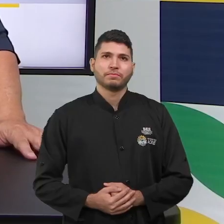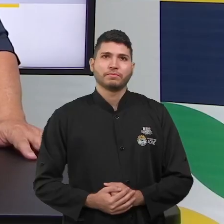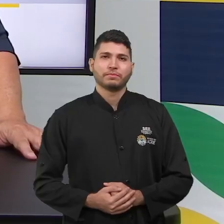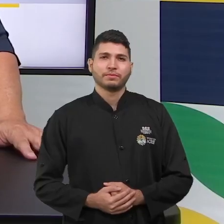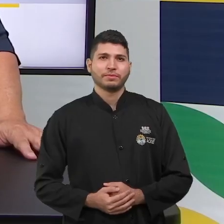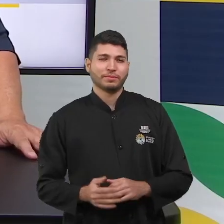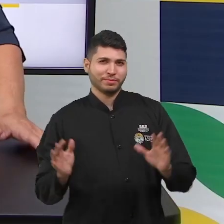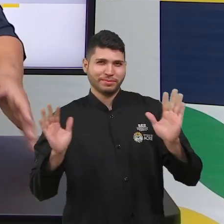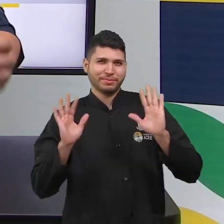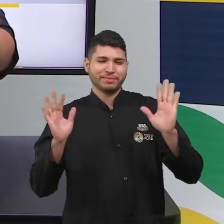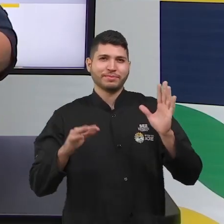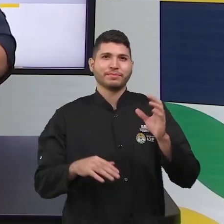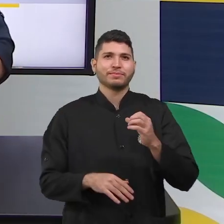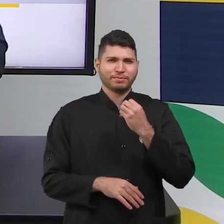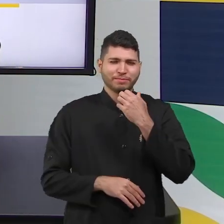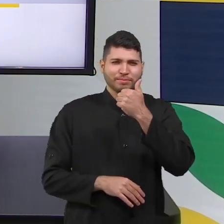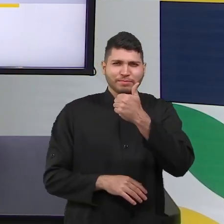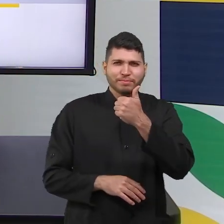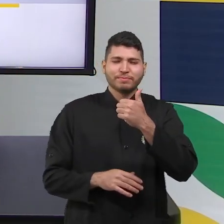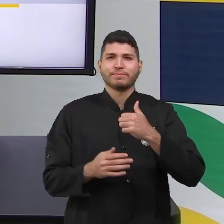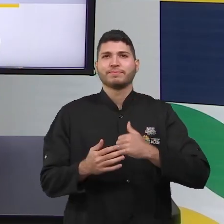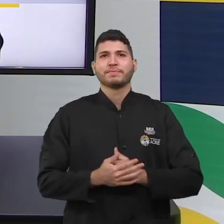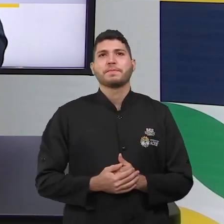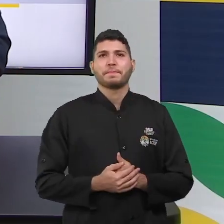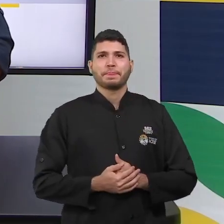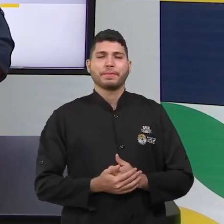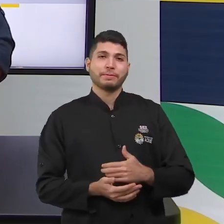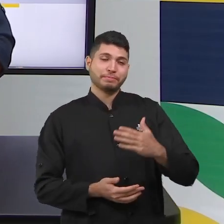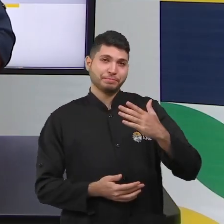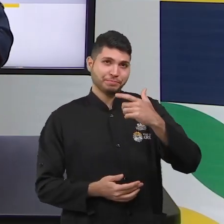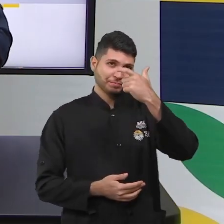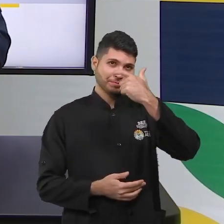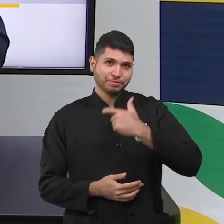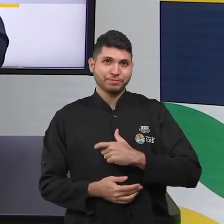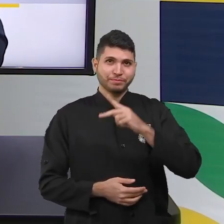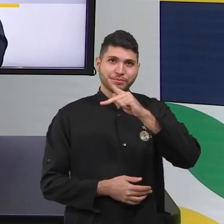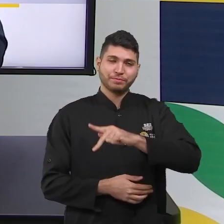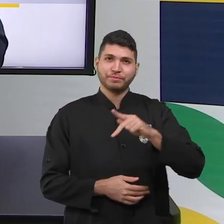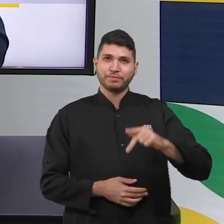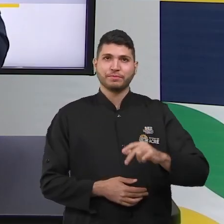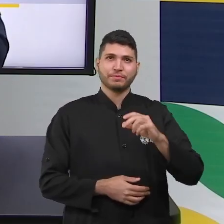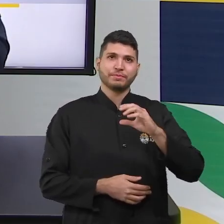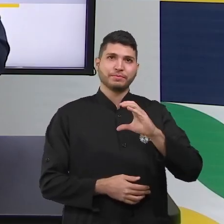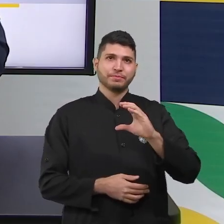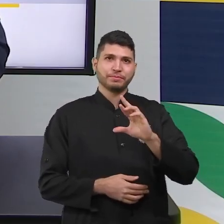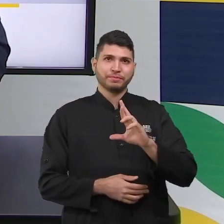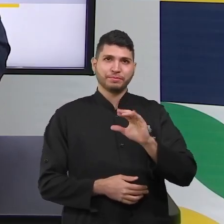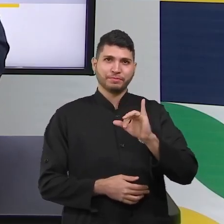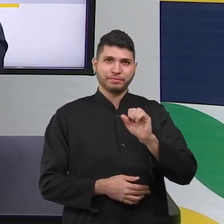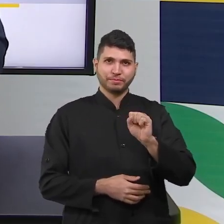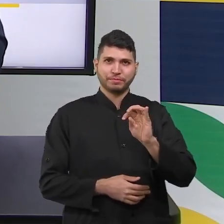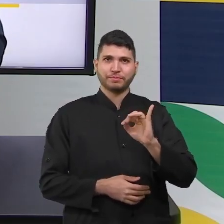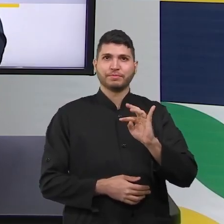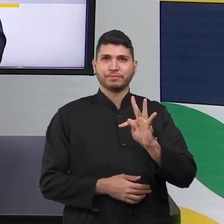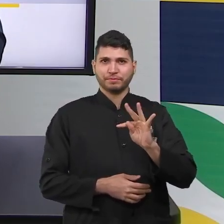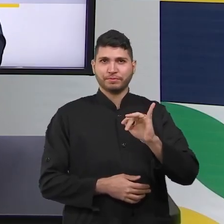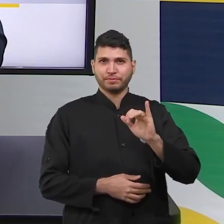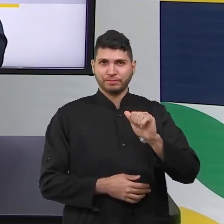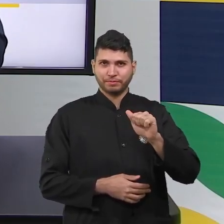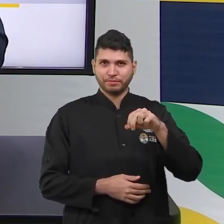Oi, alunos, tudo bem? Aqui é o professor Cristiano Souza, de História, do SEMEAC, e eu trago para vocês